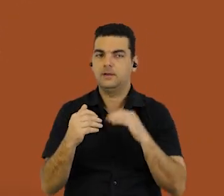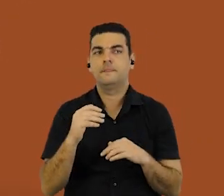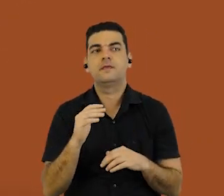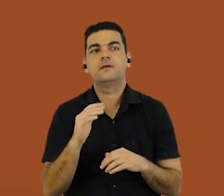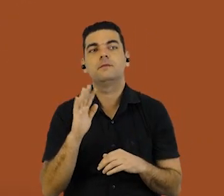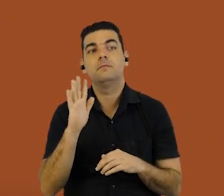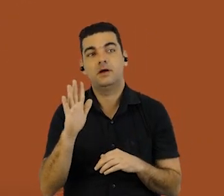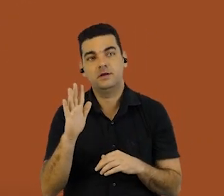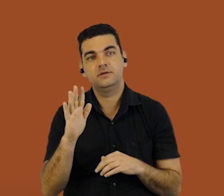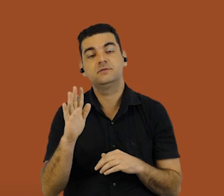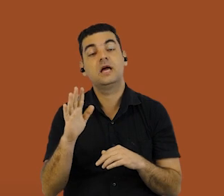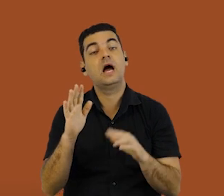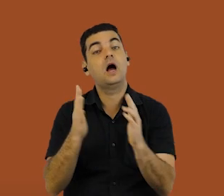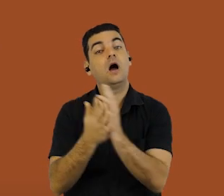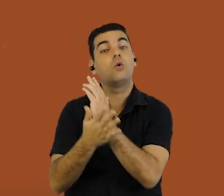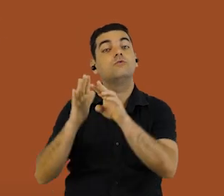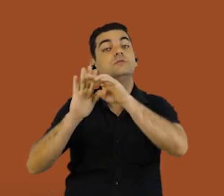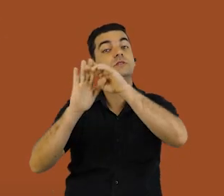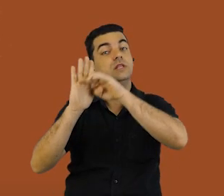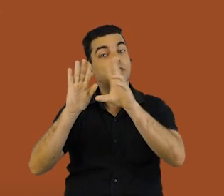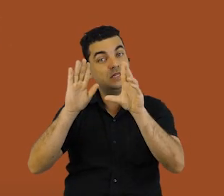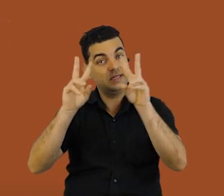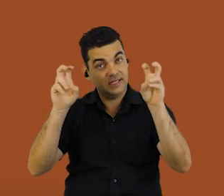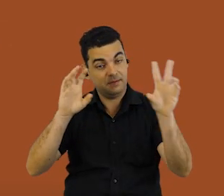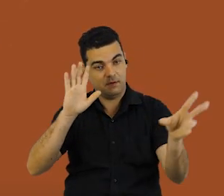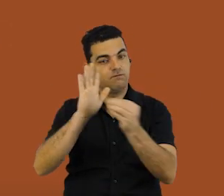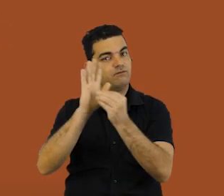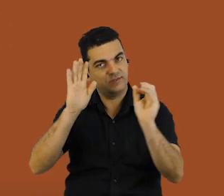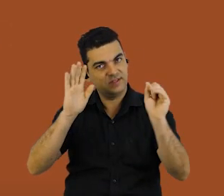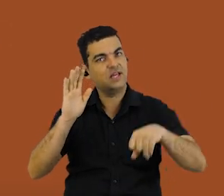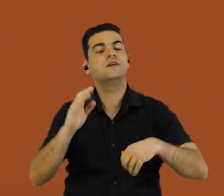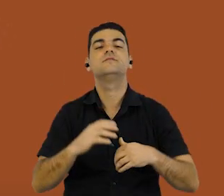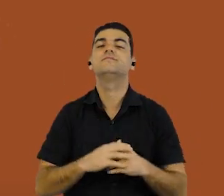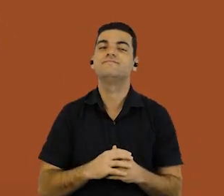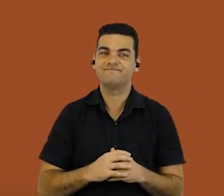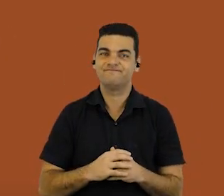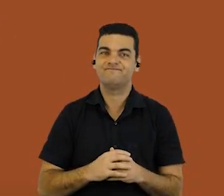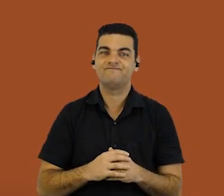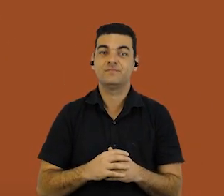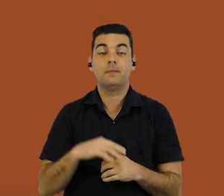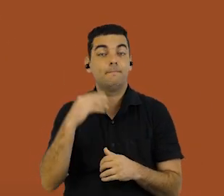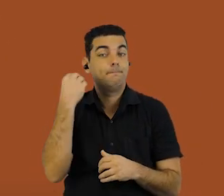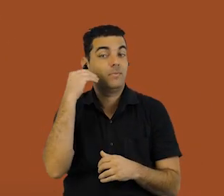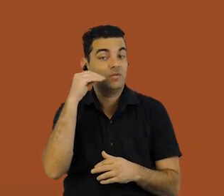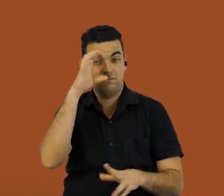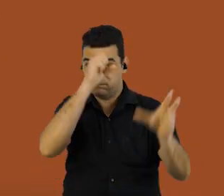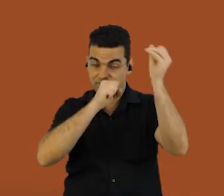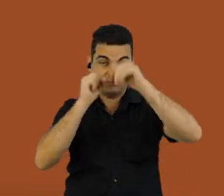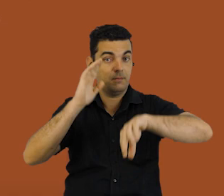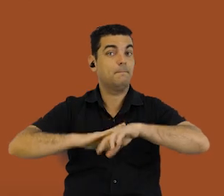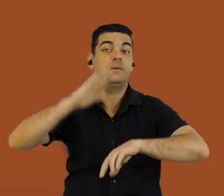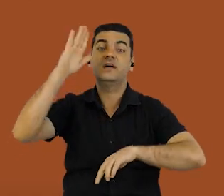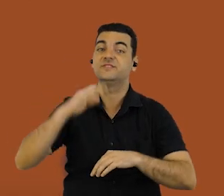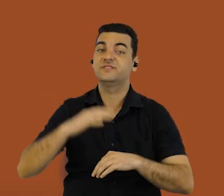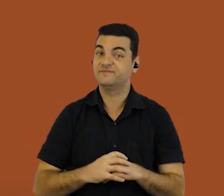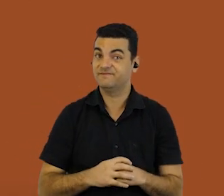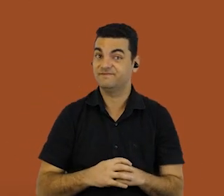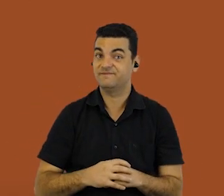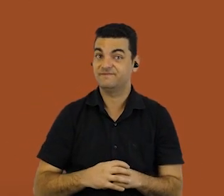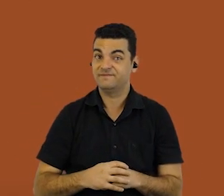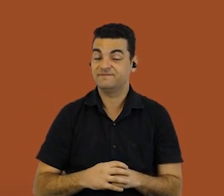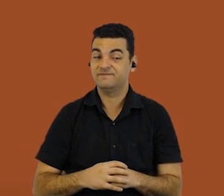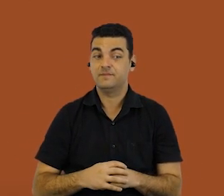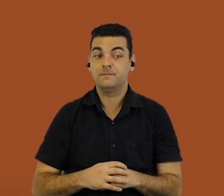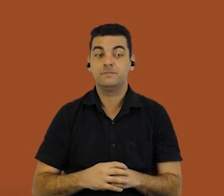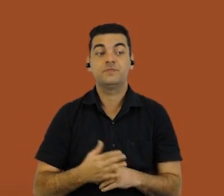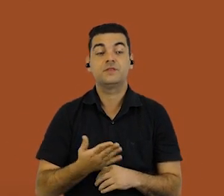e não abrimos mão de tratar desse currículo, mas introduzimos, né, em nossa prática a possibilidade de questionar o próprio currículo,